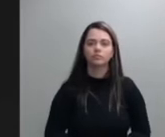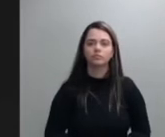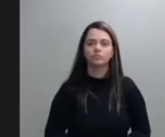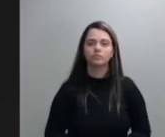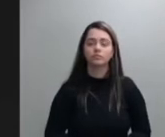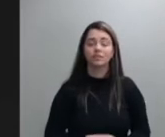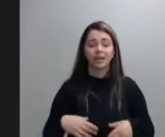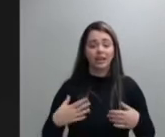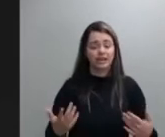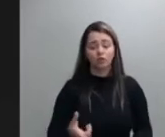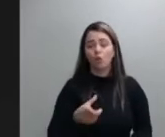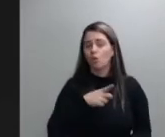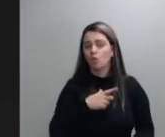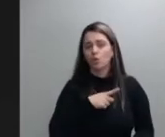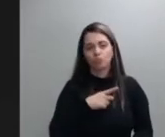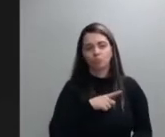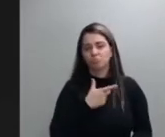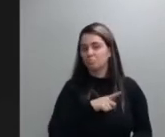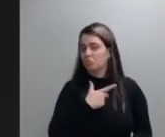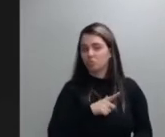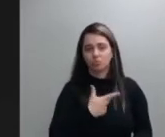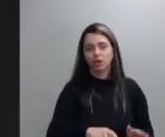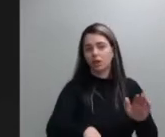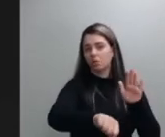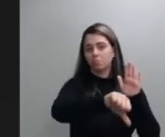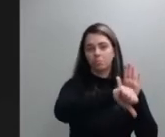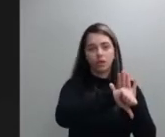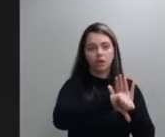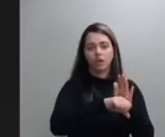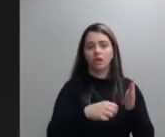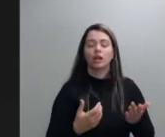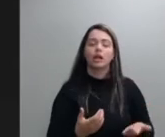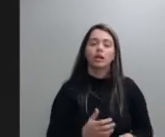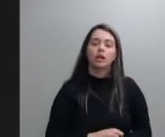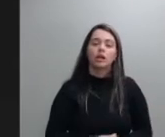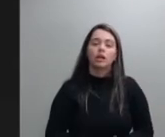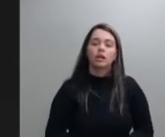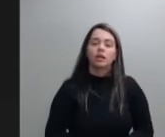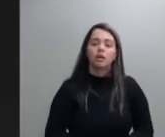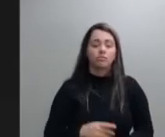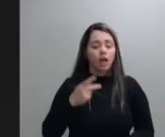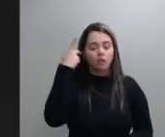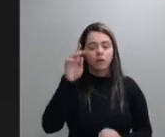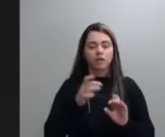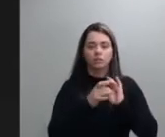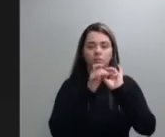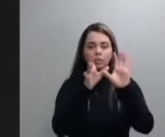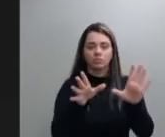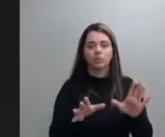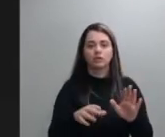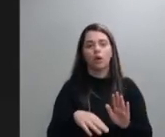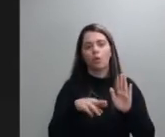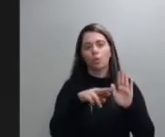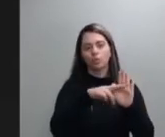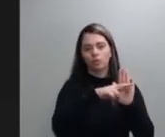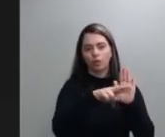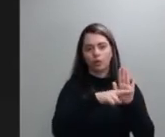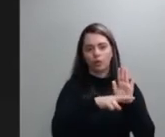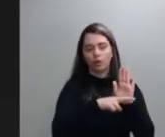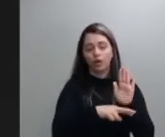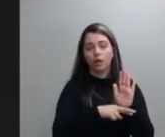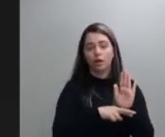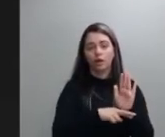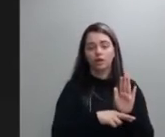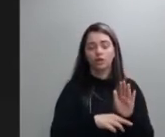ilegalidade não caberia a comissão se reunir novamente para deliberar sobre a mesma questão pois se tratando de